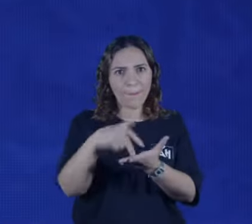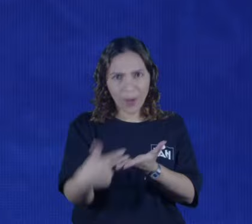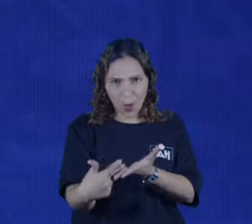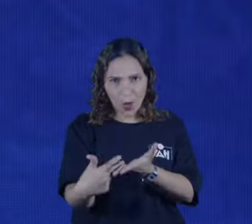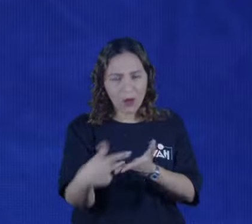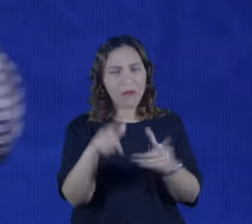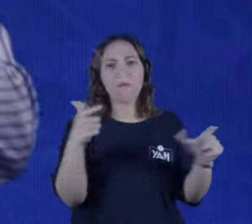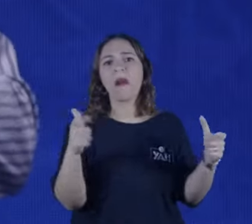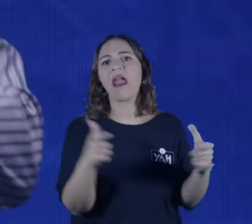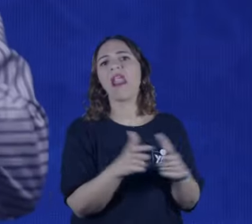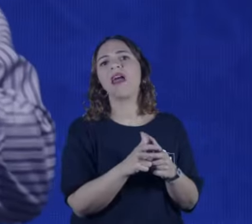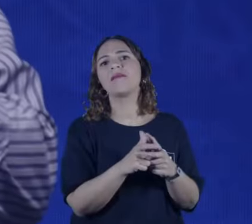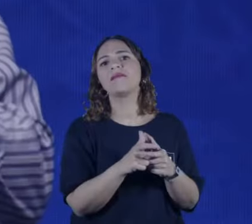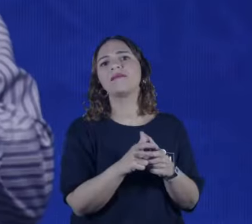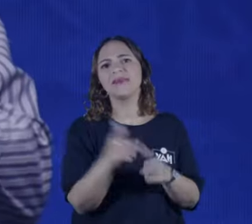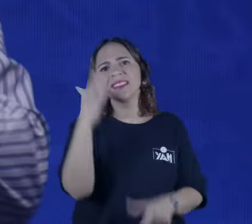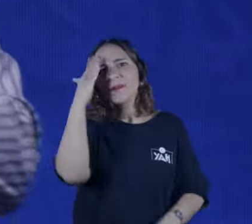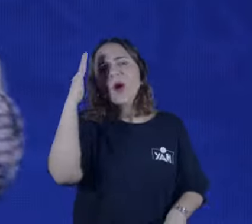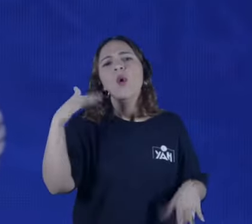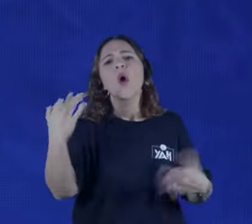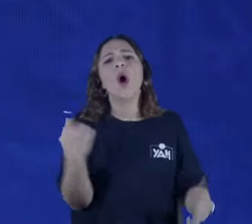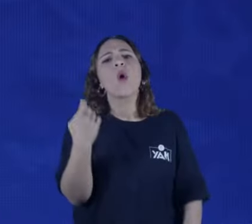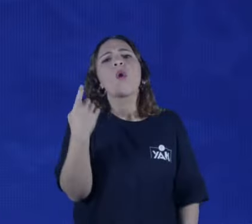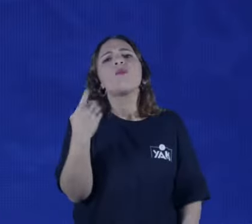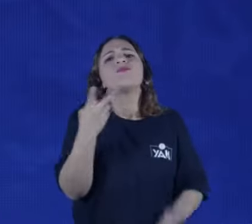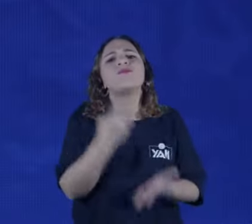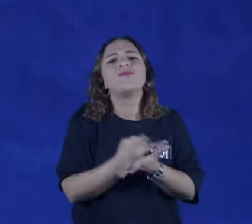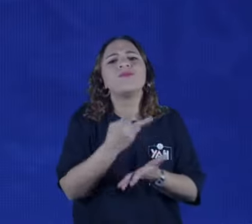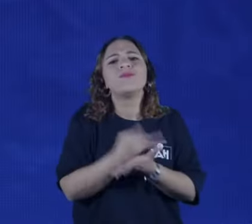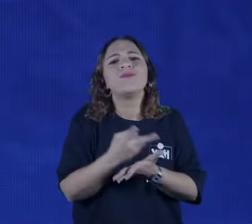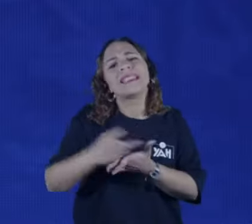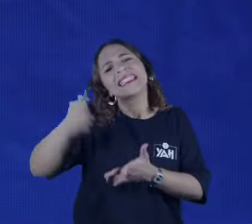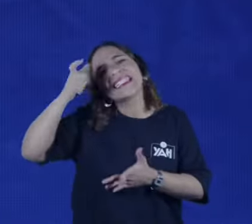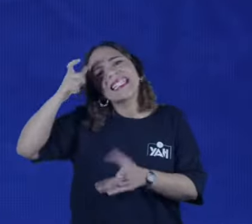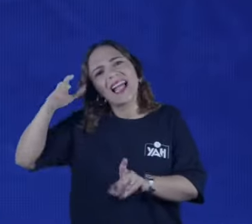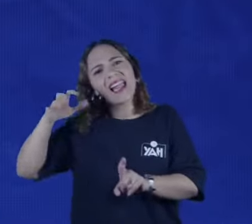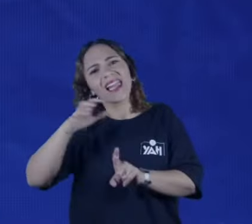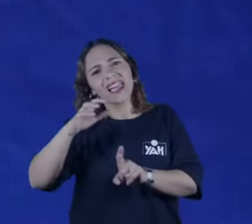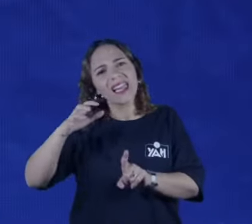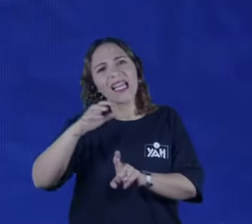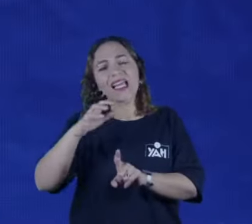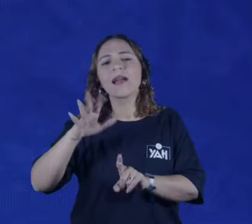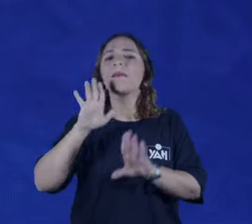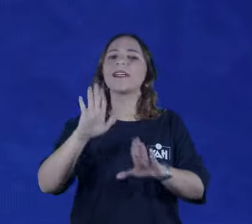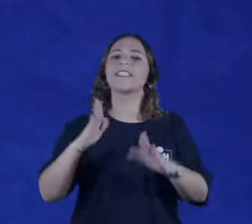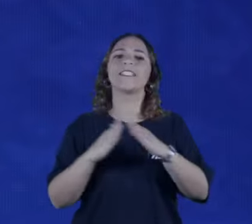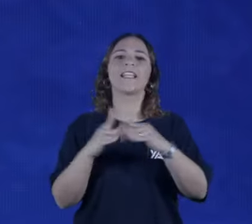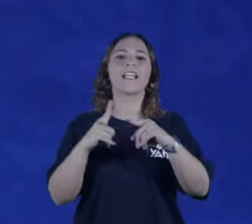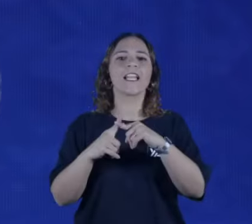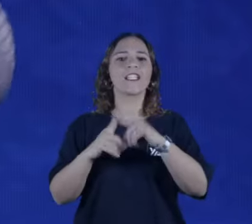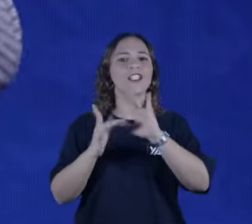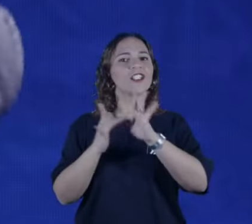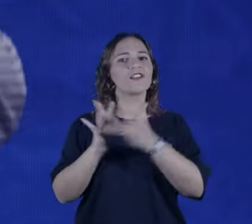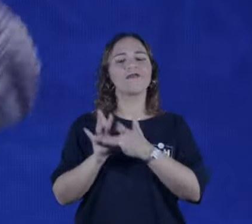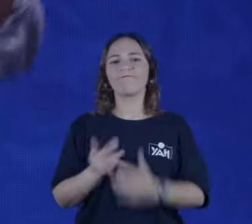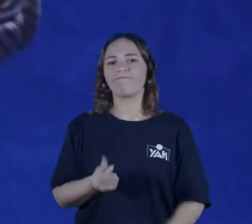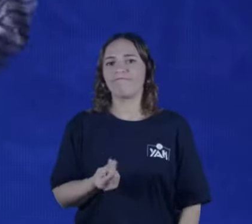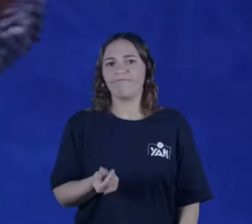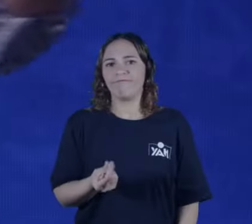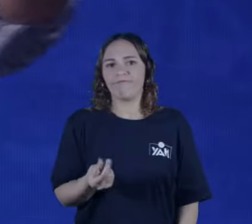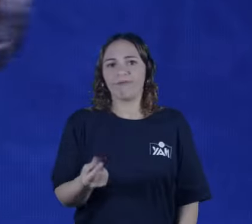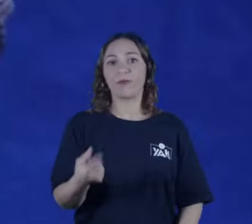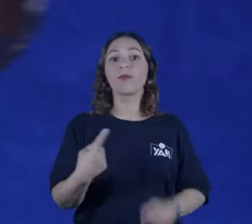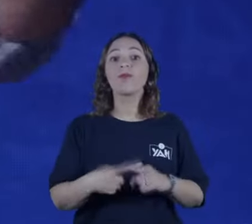nunca deixou de existir, mesmo com todas as perseguições de Satanás? É a igreja de Cristo. Porque Jesus